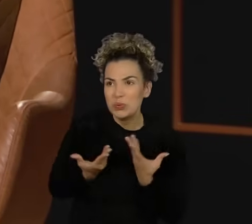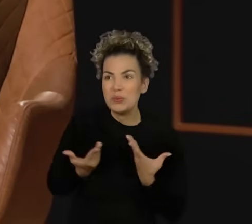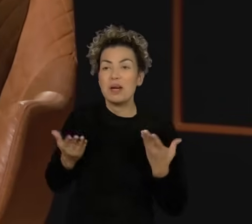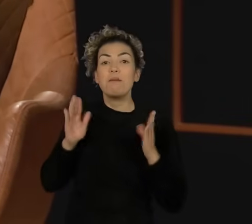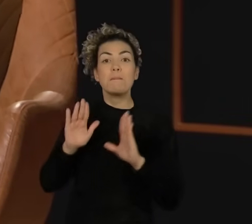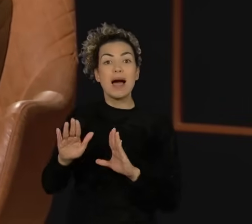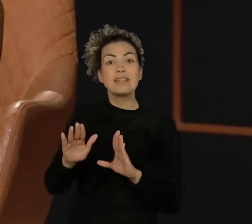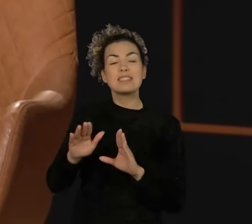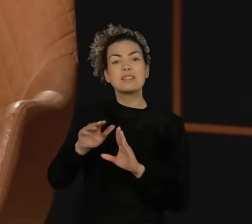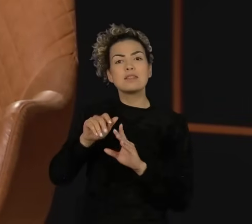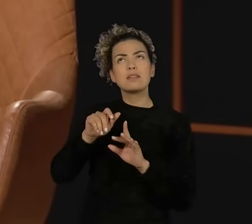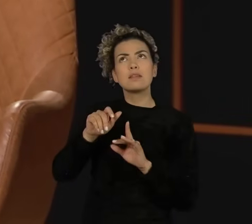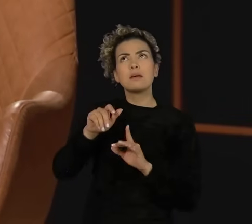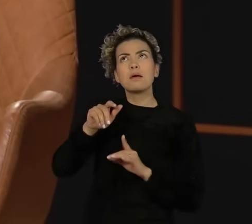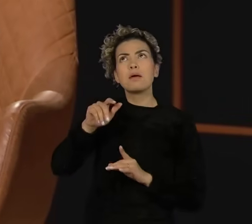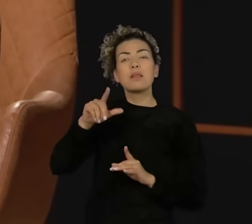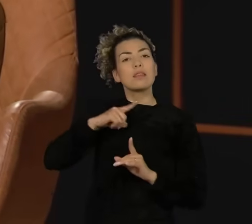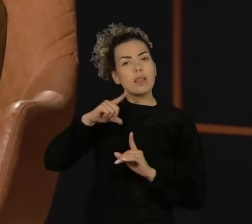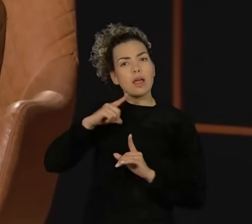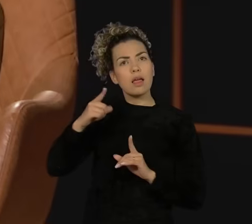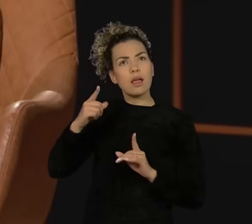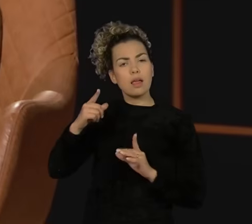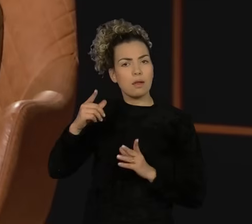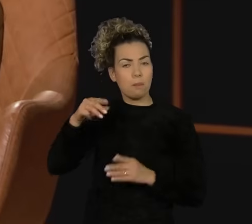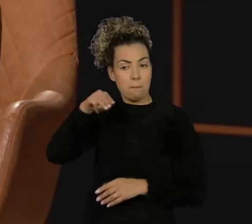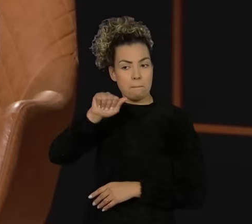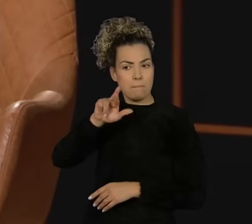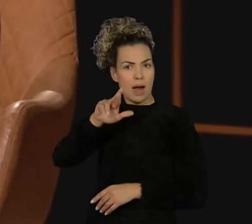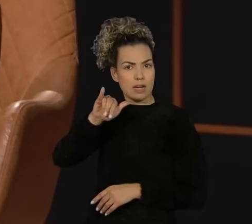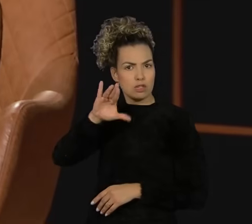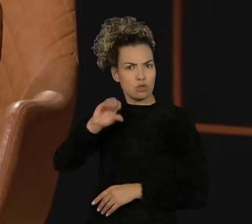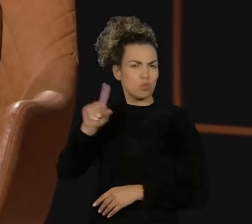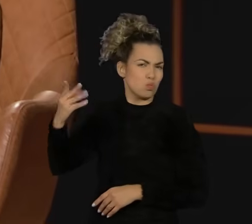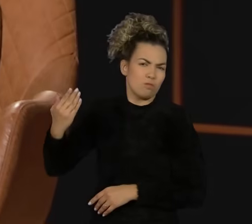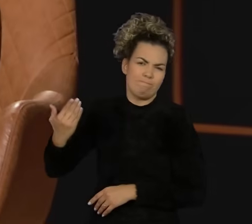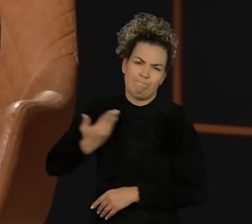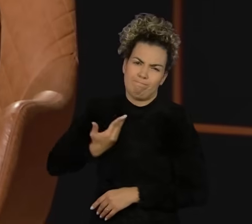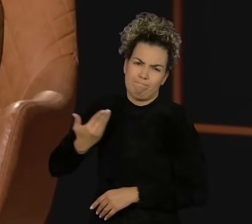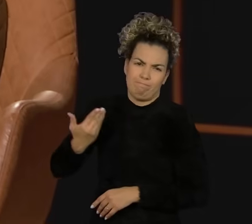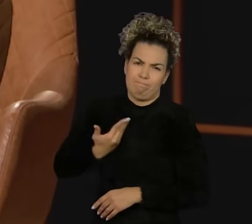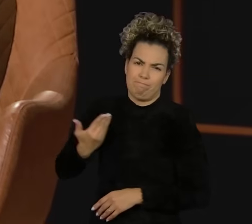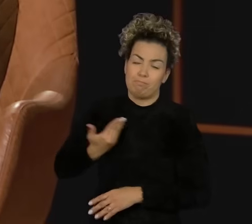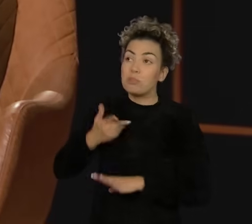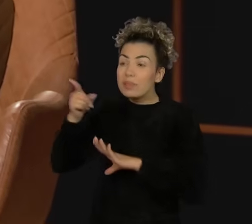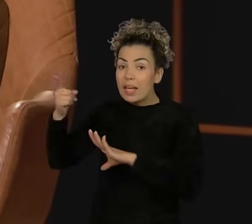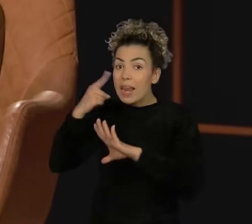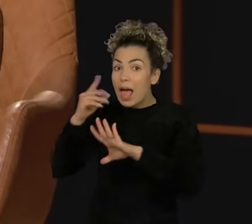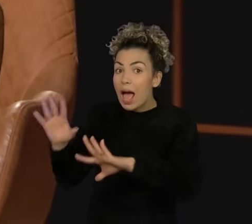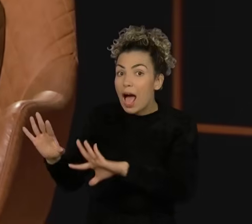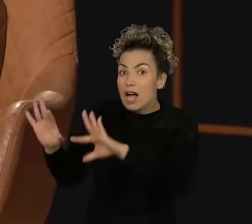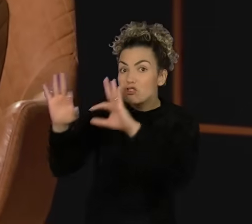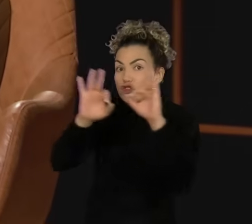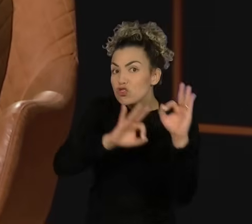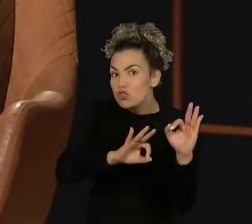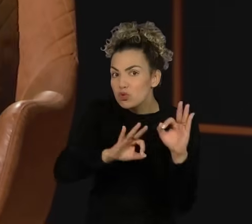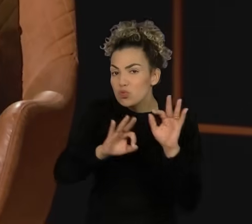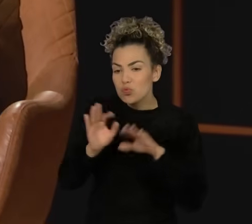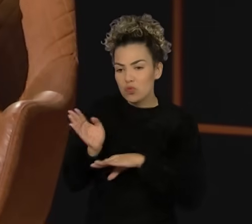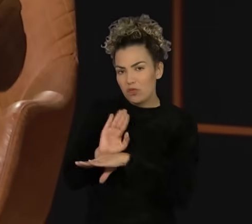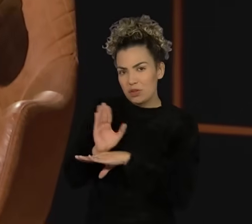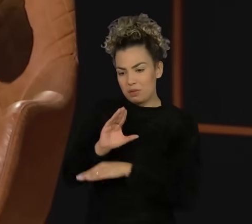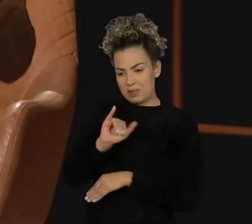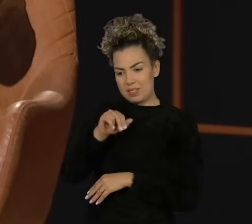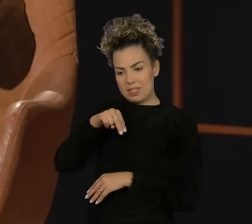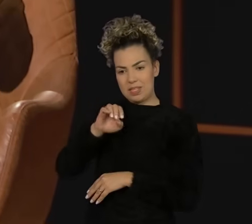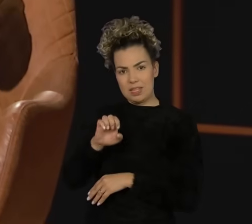o Márcio, quando assistiu, o Márcio Macena, meu amigo, enfim, quando ele assistiu ao Cine Camaleão, não sei se